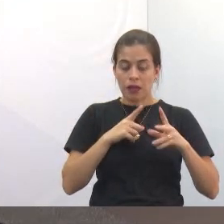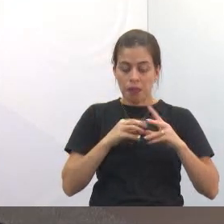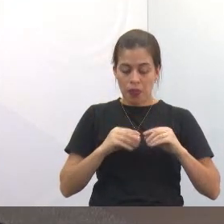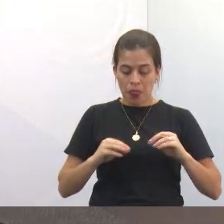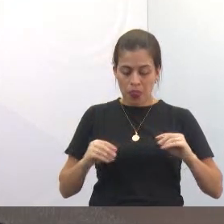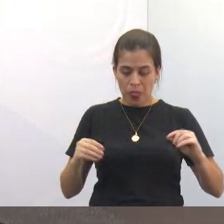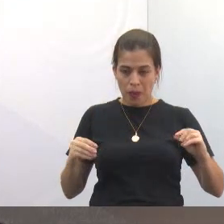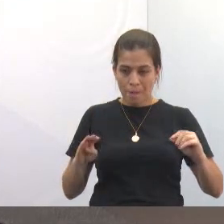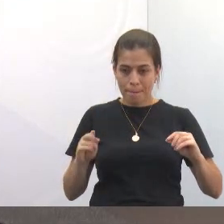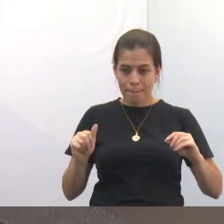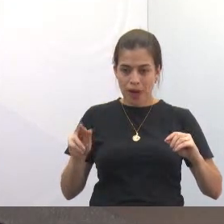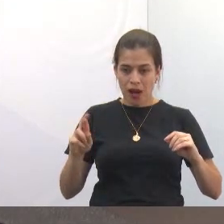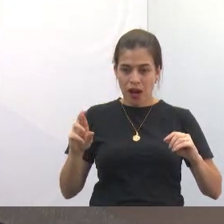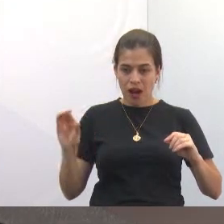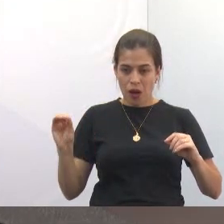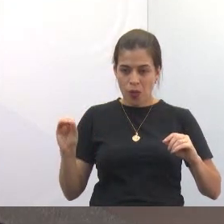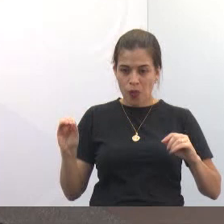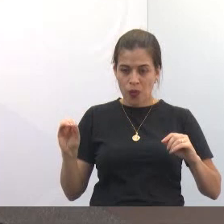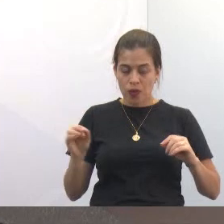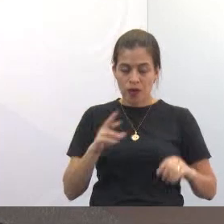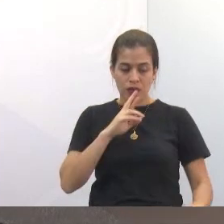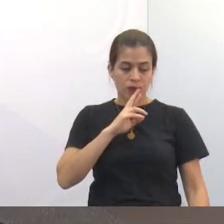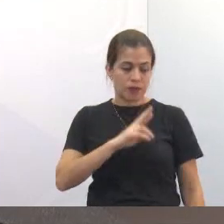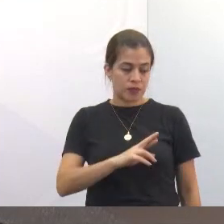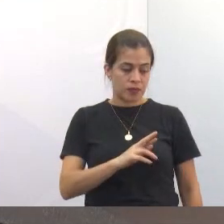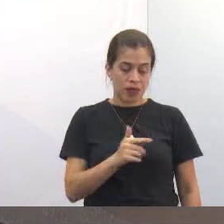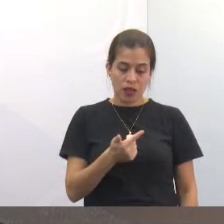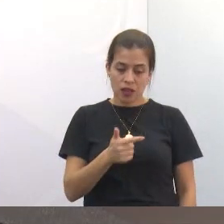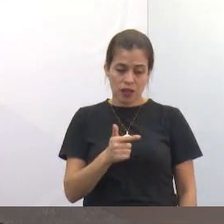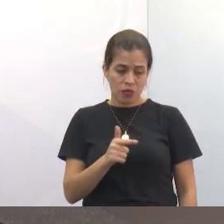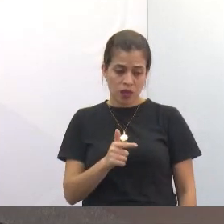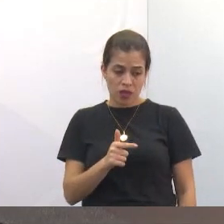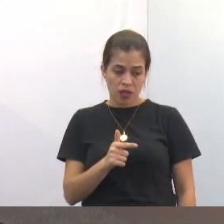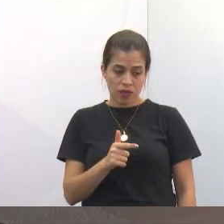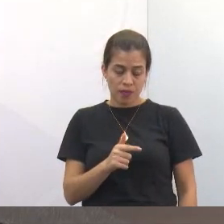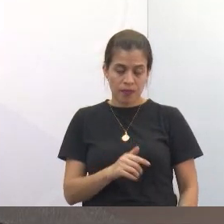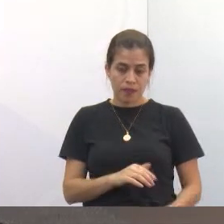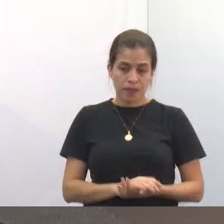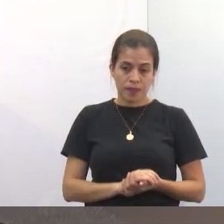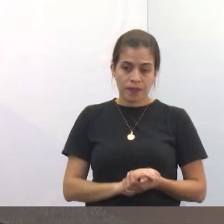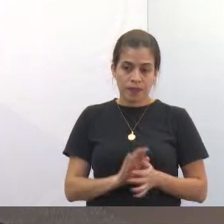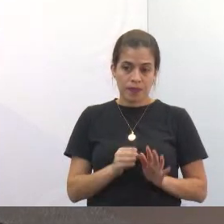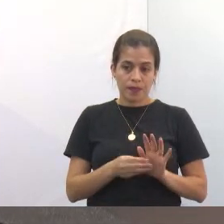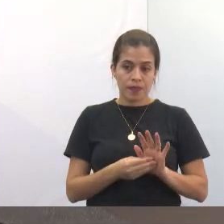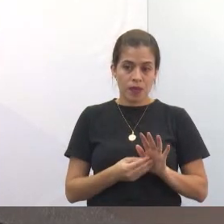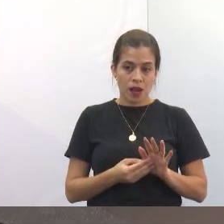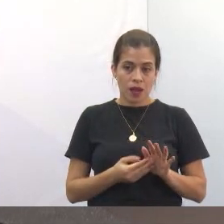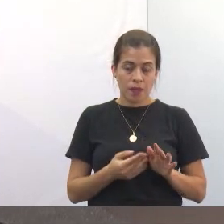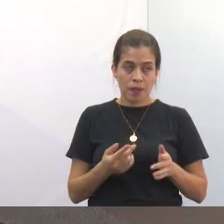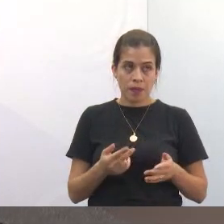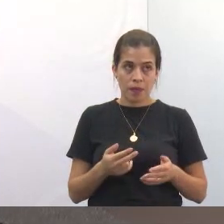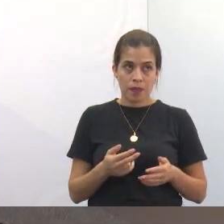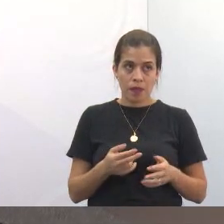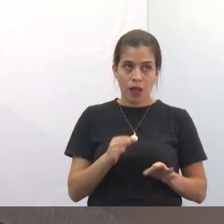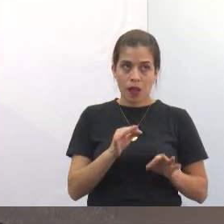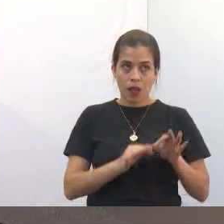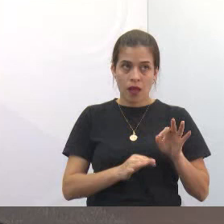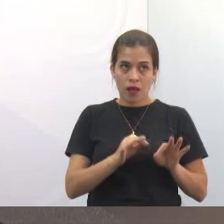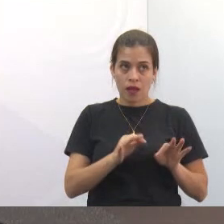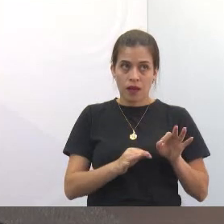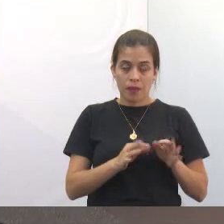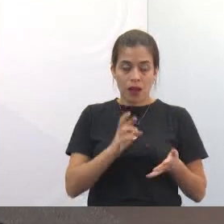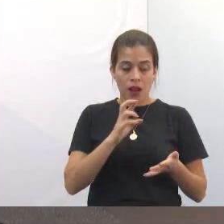no conjunto 22 de abril? Resposta: não há medida adicionais em curso através de plano